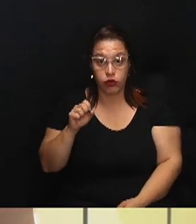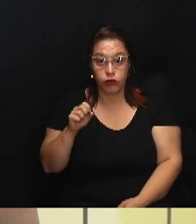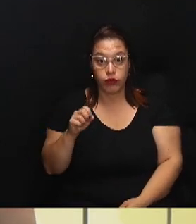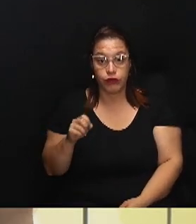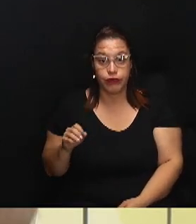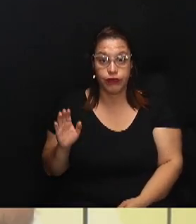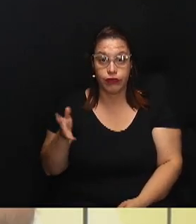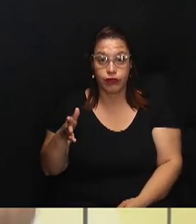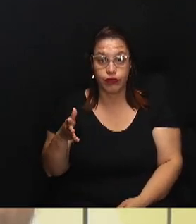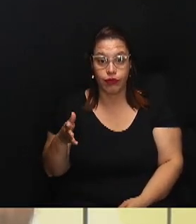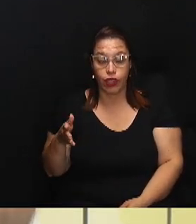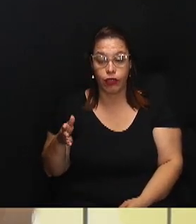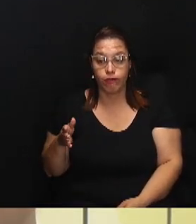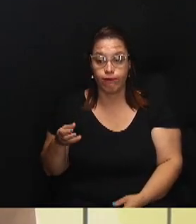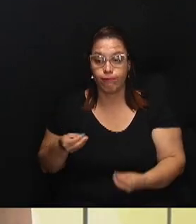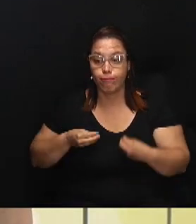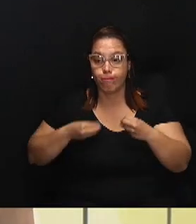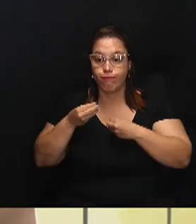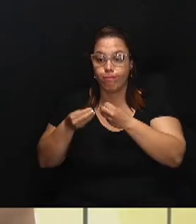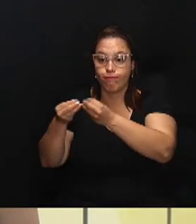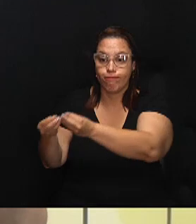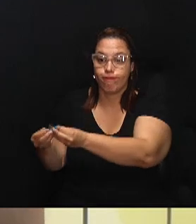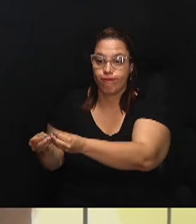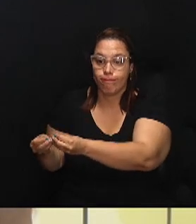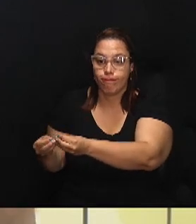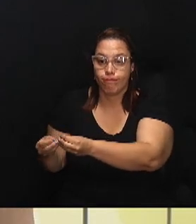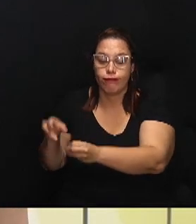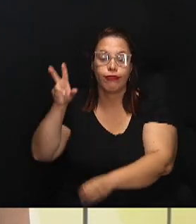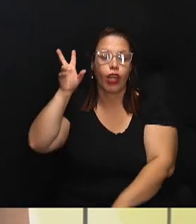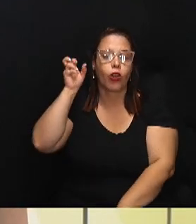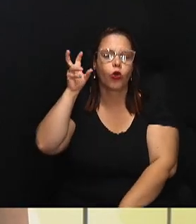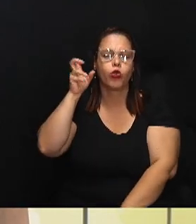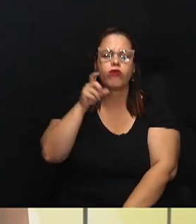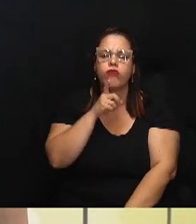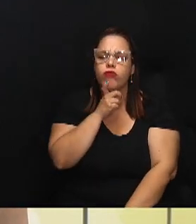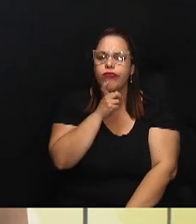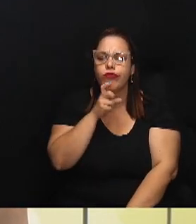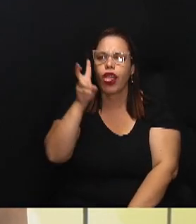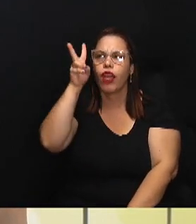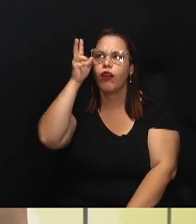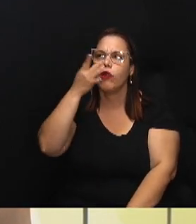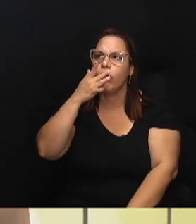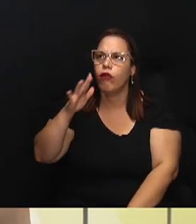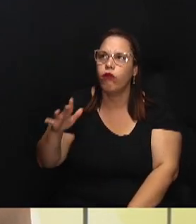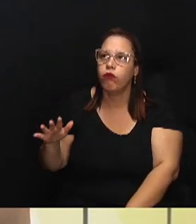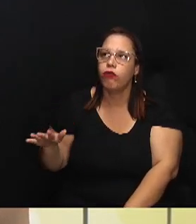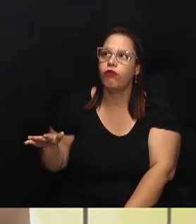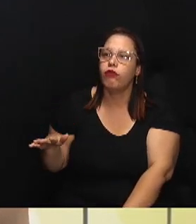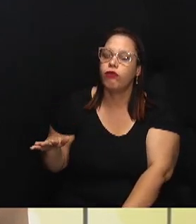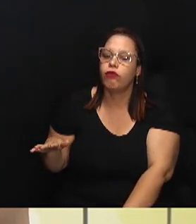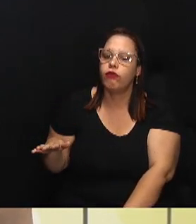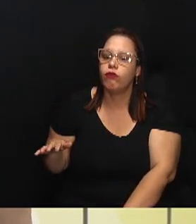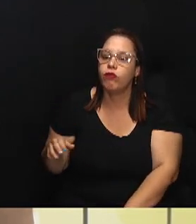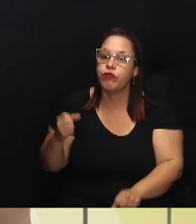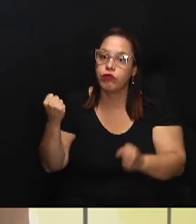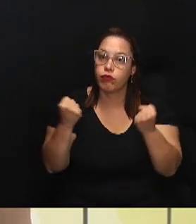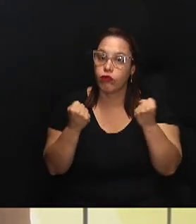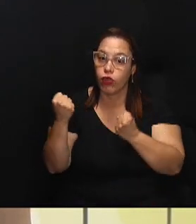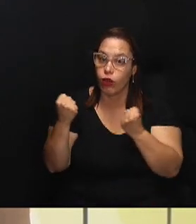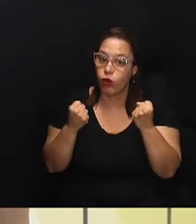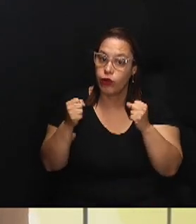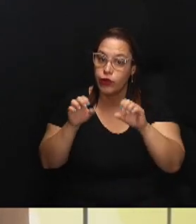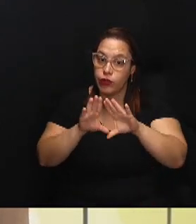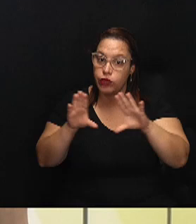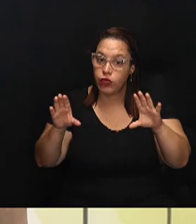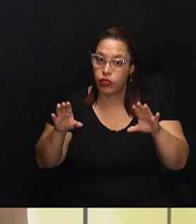já trazem alguma coisa pronta. Toda vez que eu escuto isso, eu lembro que quando eu era criança, né, era muito comum assim nos carros, um adesivo assim,